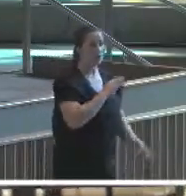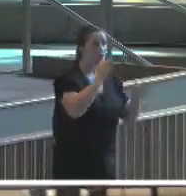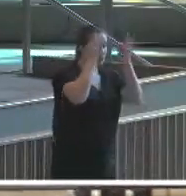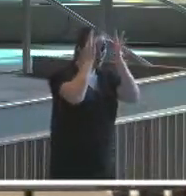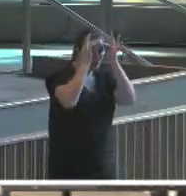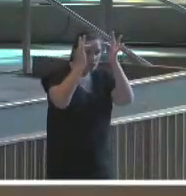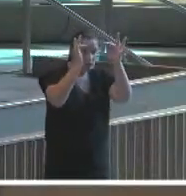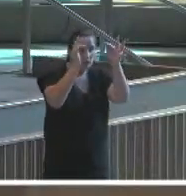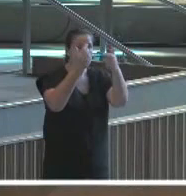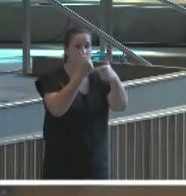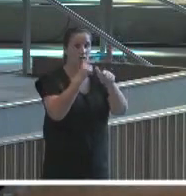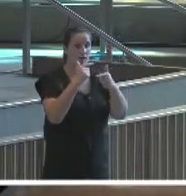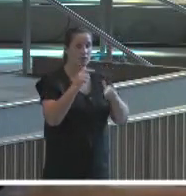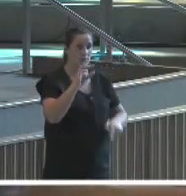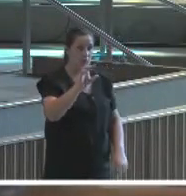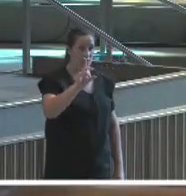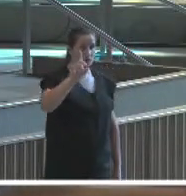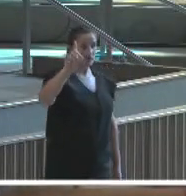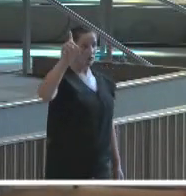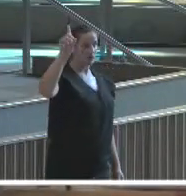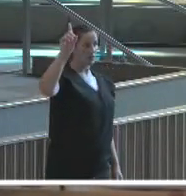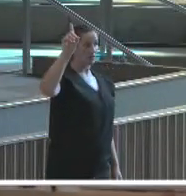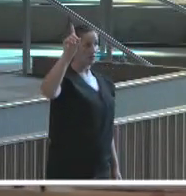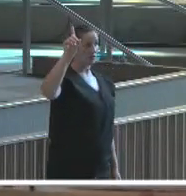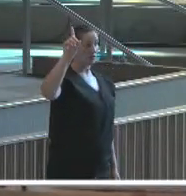Infidelidade a Deus